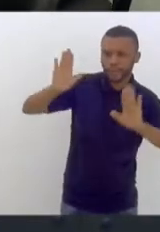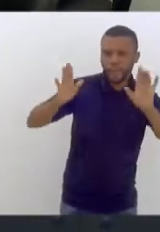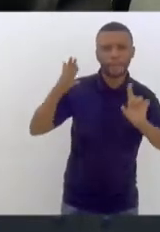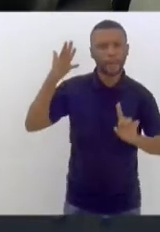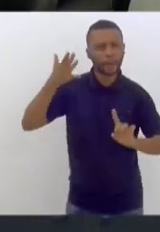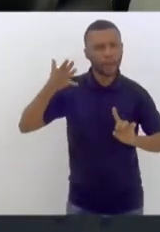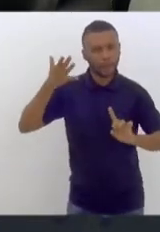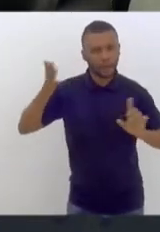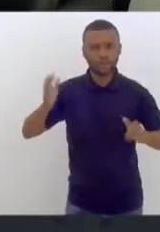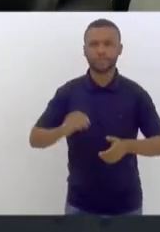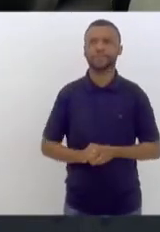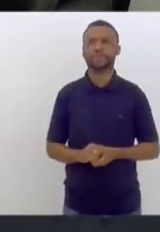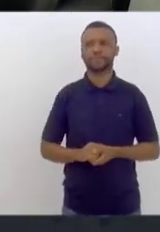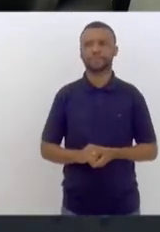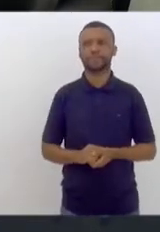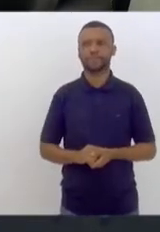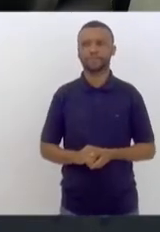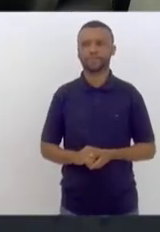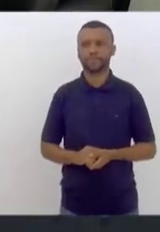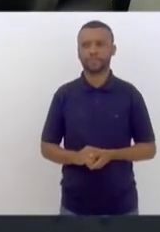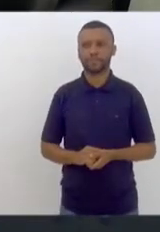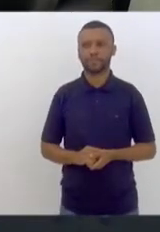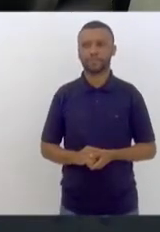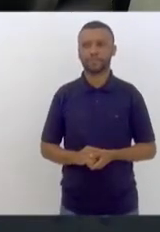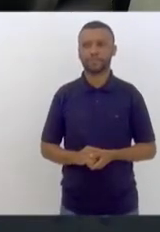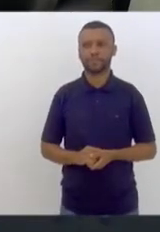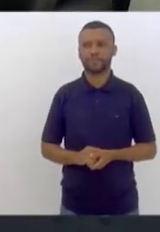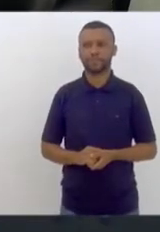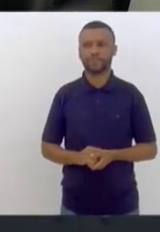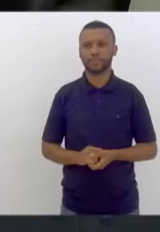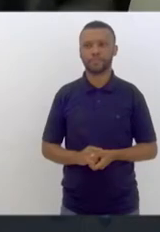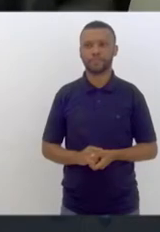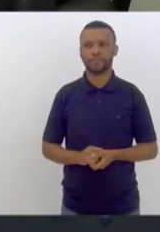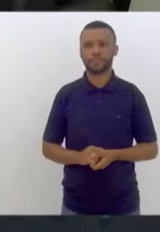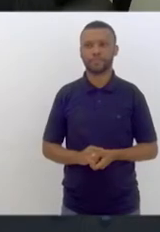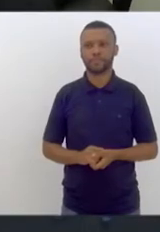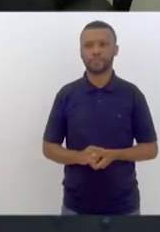Tem um outro processo também. Bom dia a todos. Microfone.